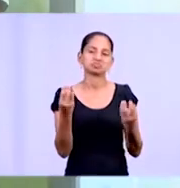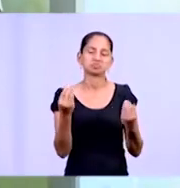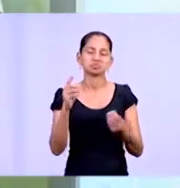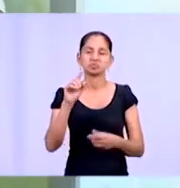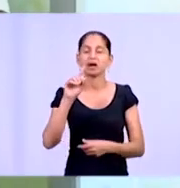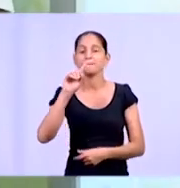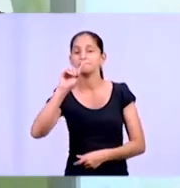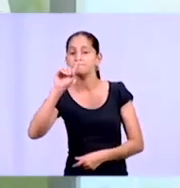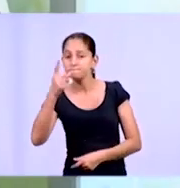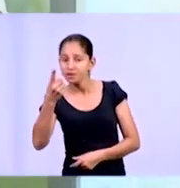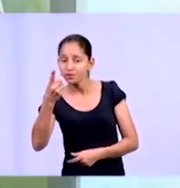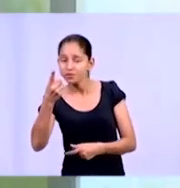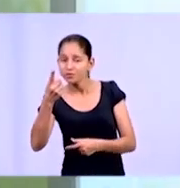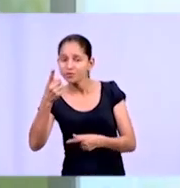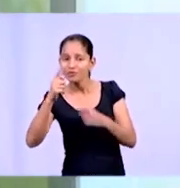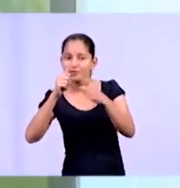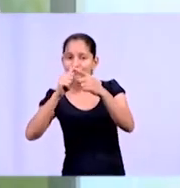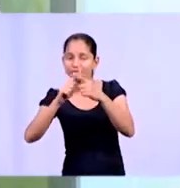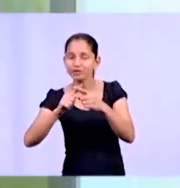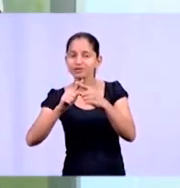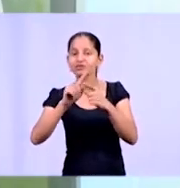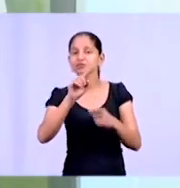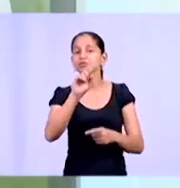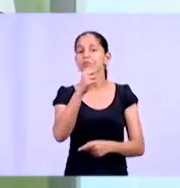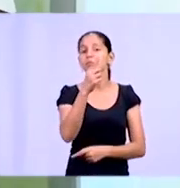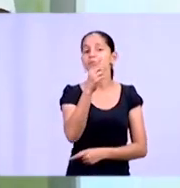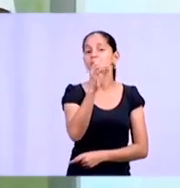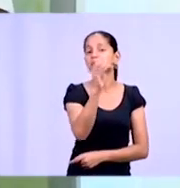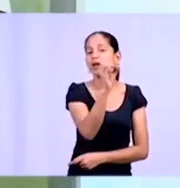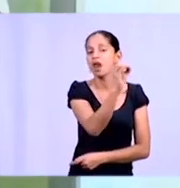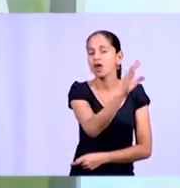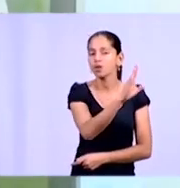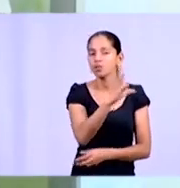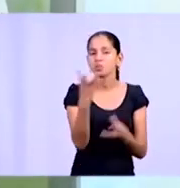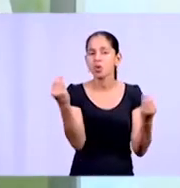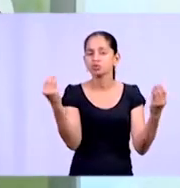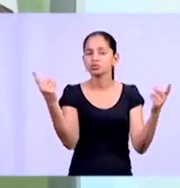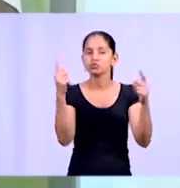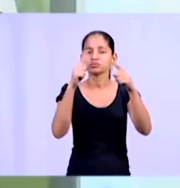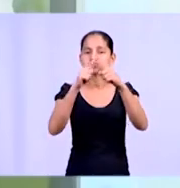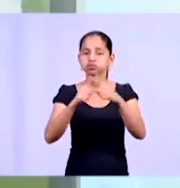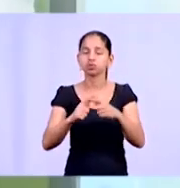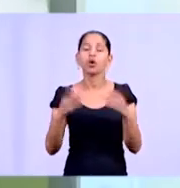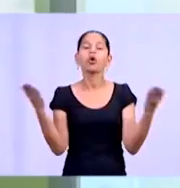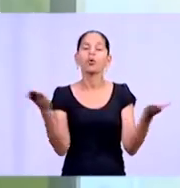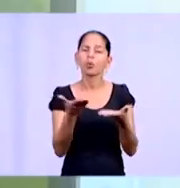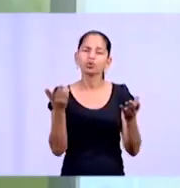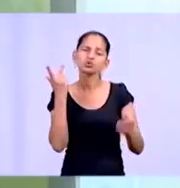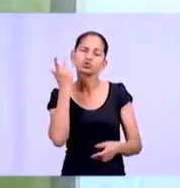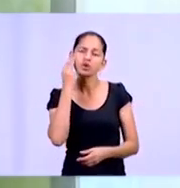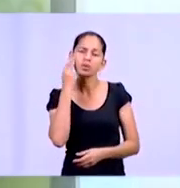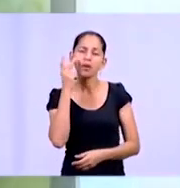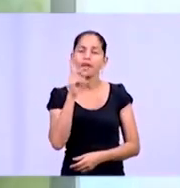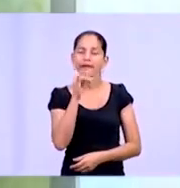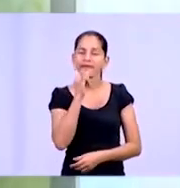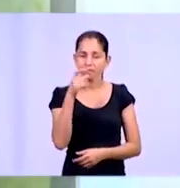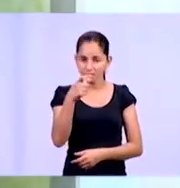1000 vezes 1 bilhão. É uma coisa bastante, terabyte. É, você compra HDs hoje que guarda